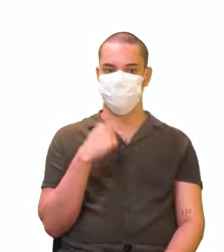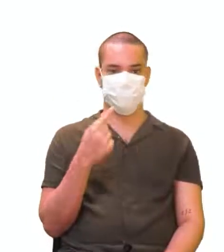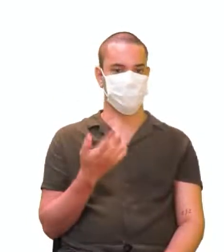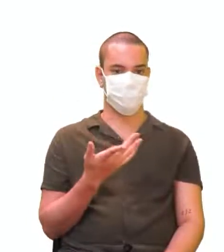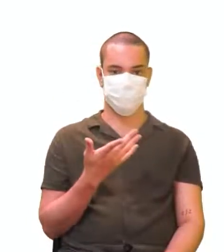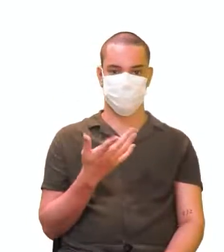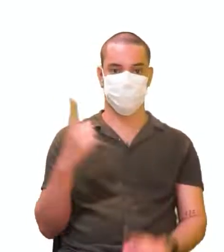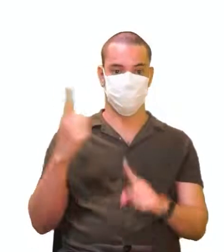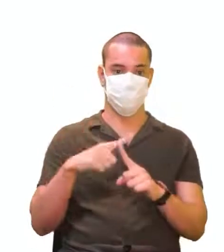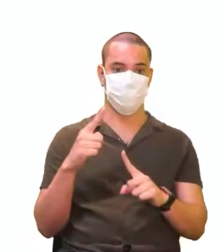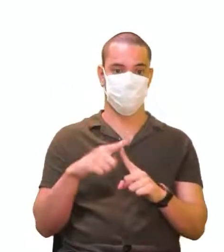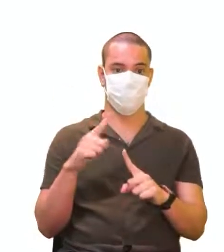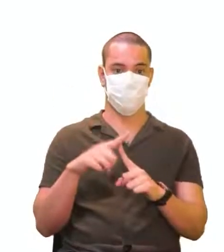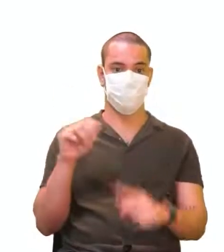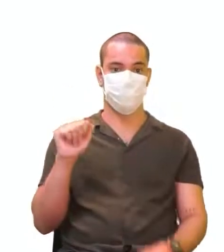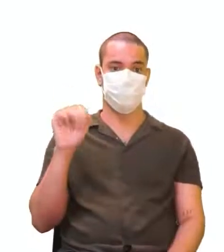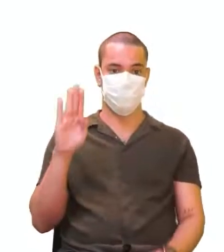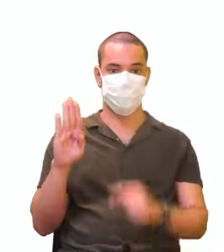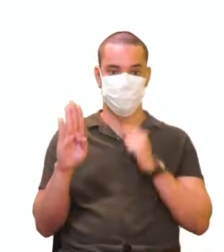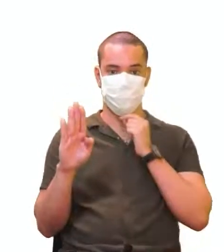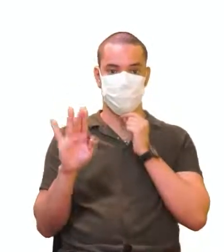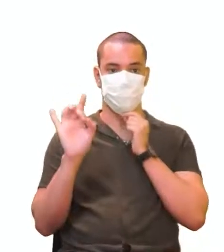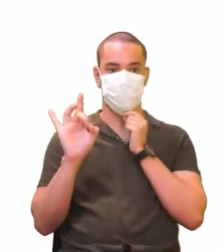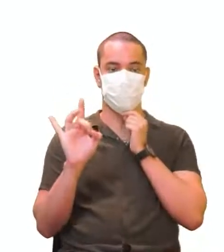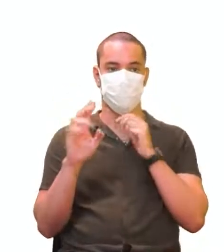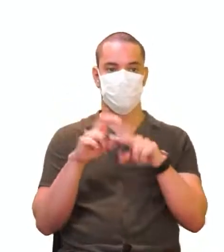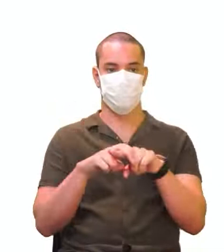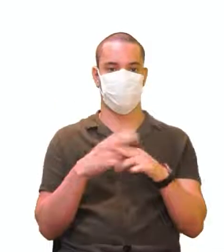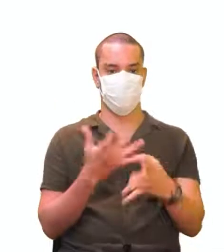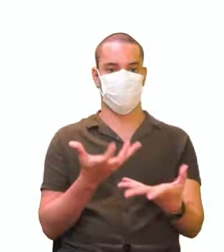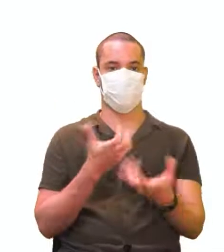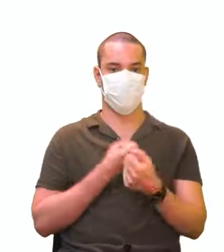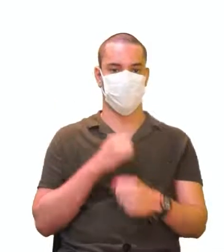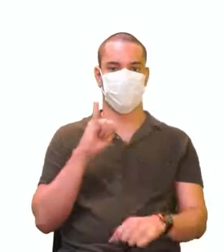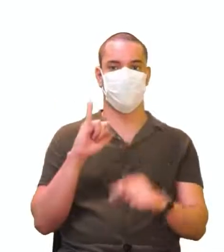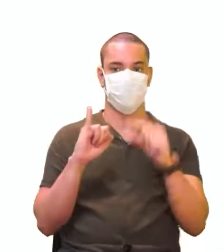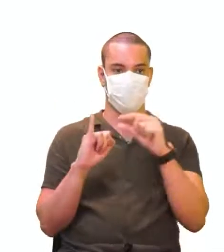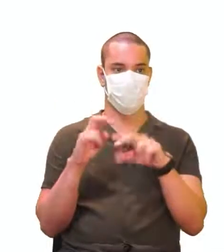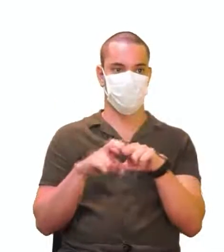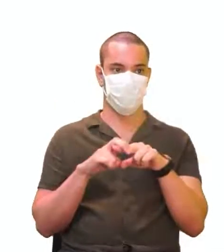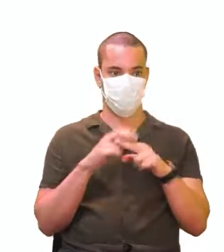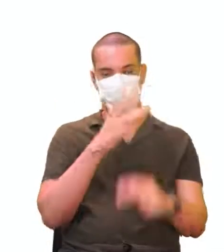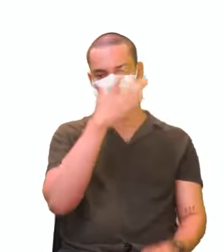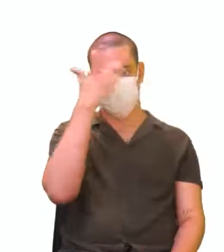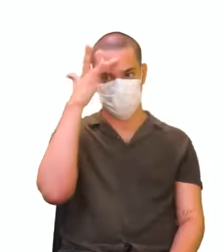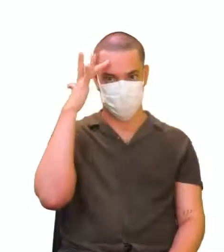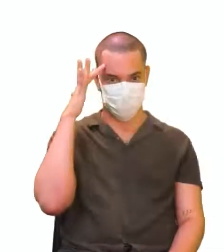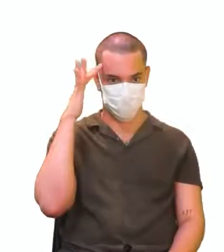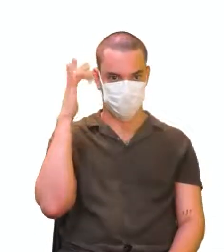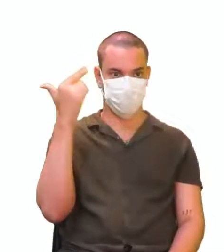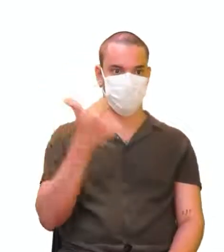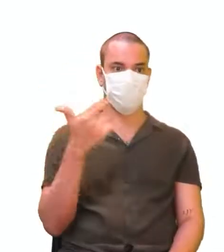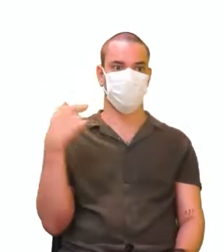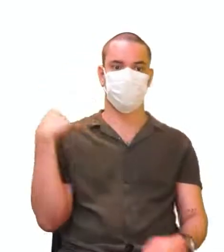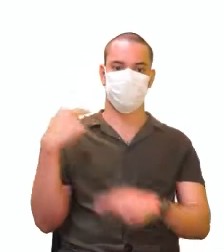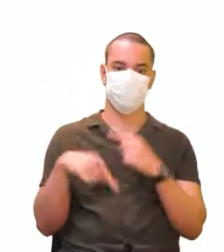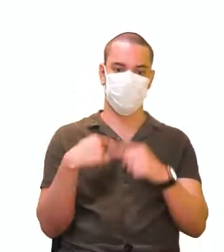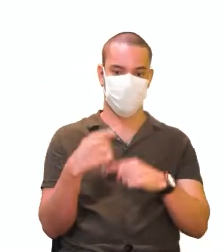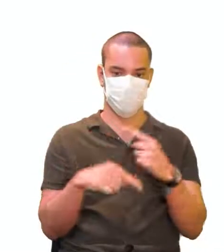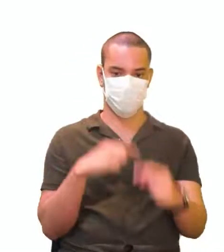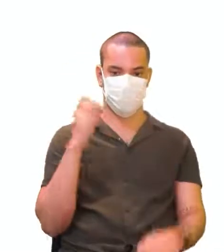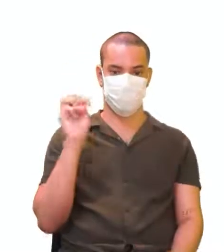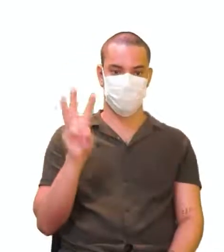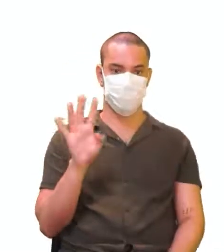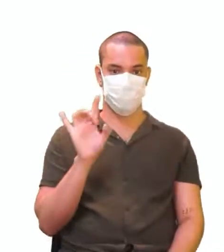seria do tipo A, seria do tipo AB. Então, ele só pode ser Izinho. Então, esse indivíduo, na segunda geração,